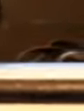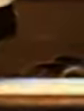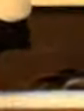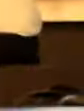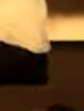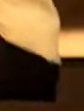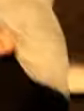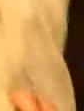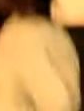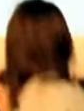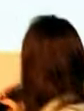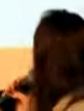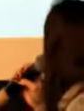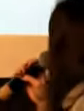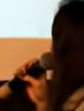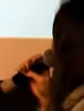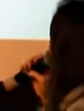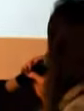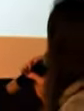Pode passar, por favor.